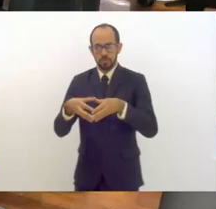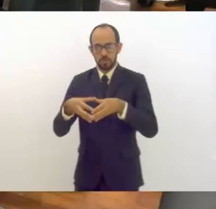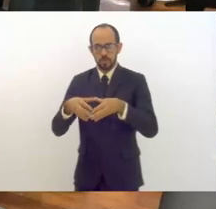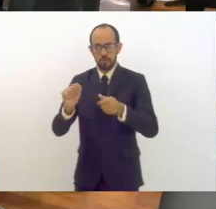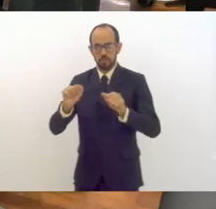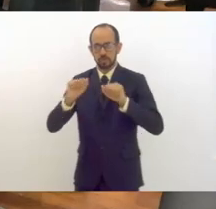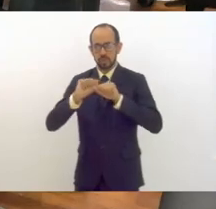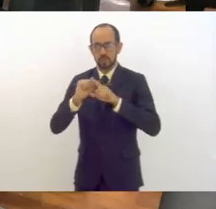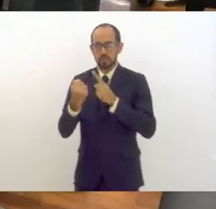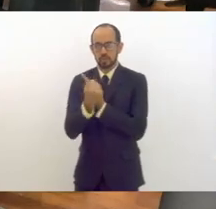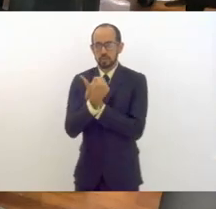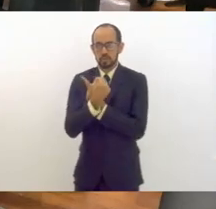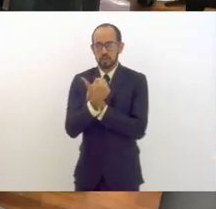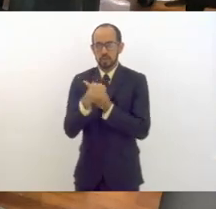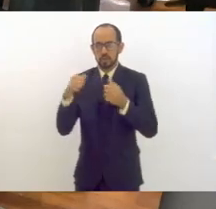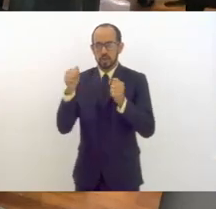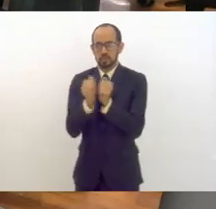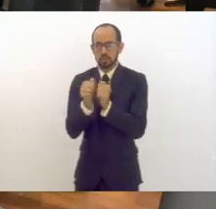Sociais, que estão conosco.